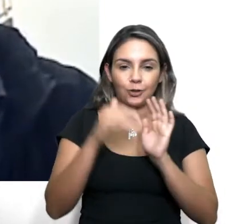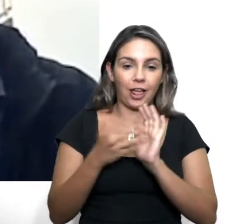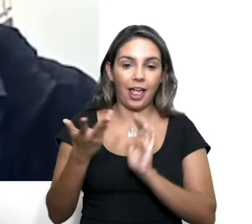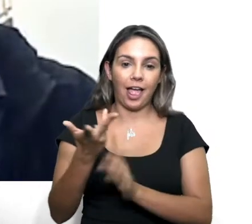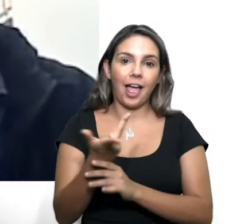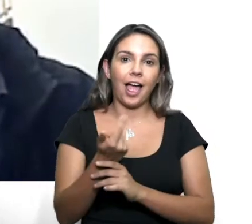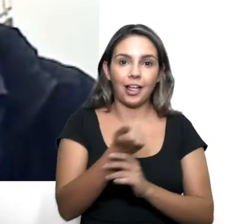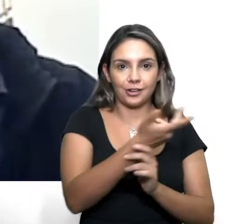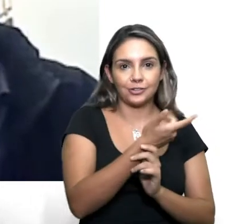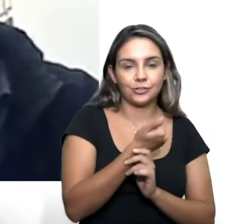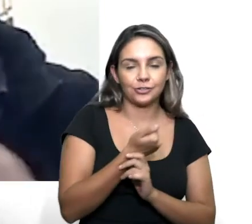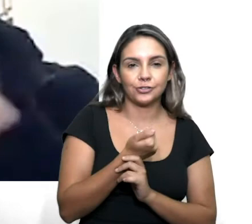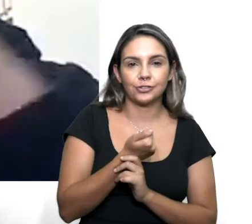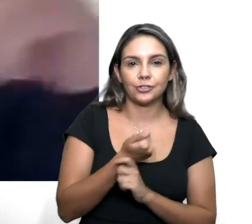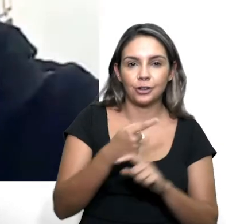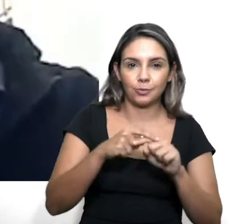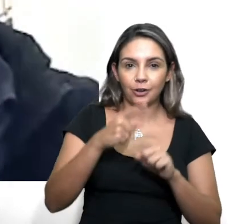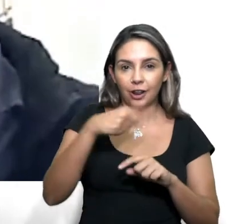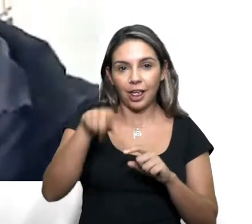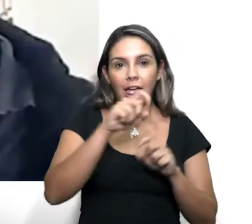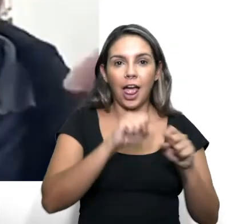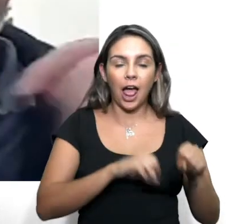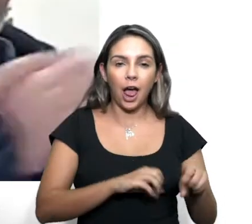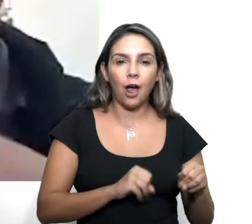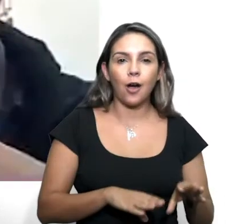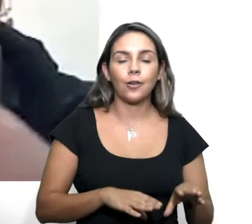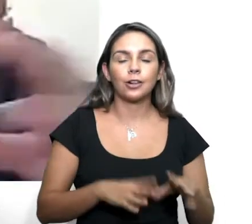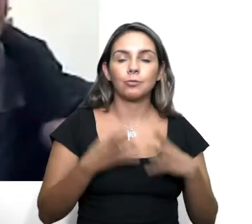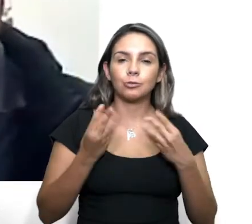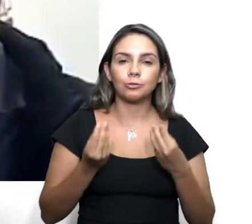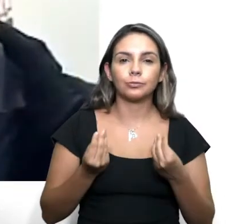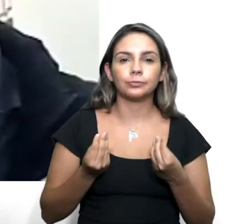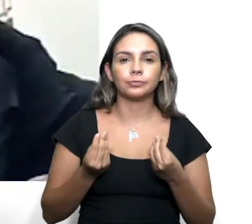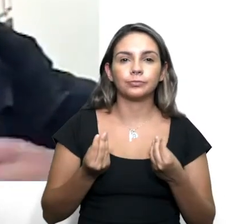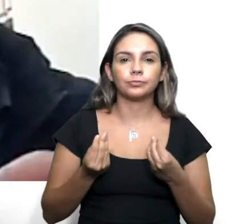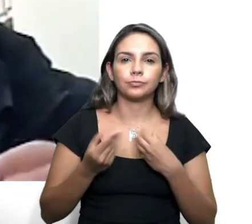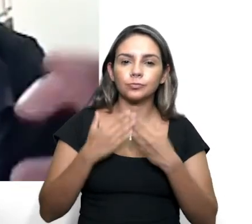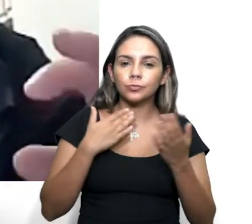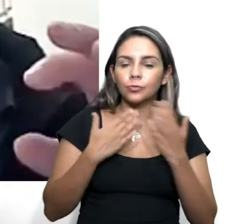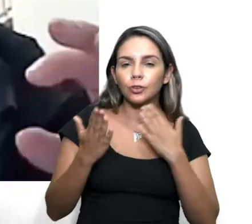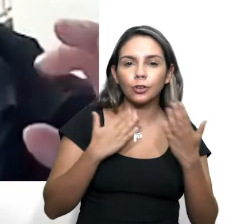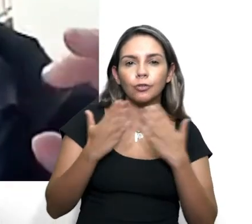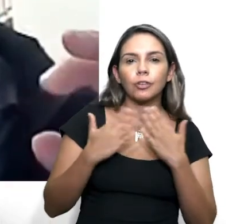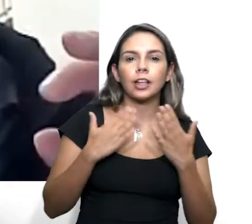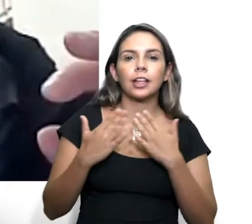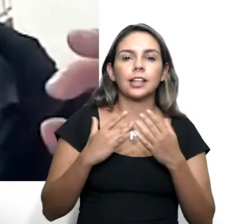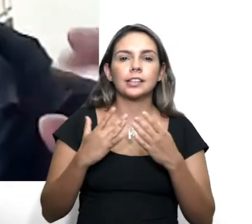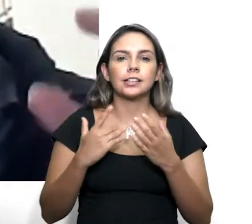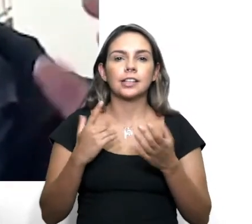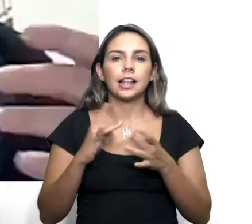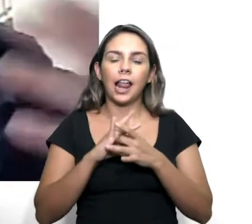é? E portanto as aulas são muito conversas livres,